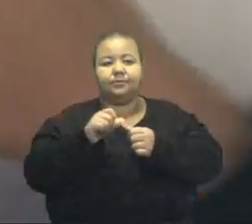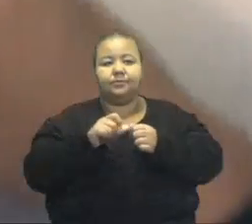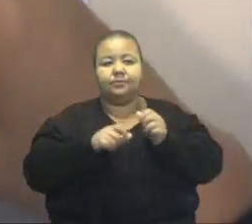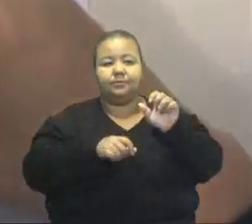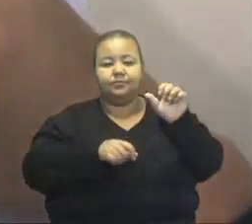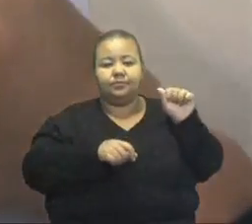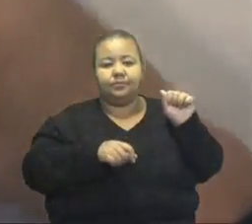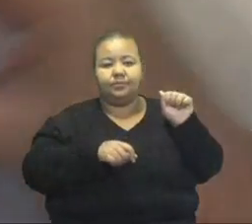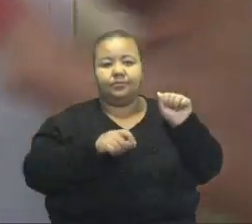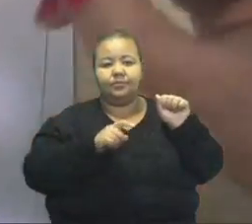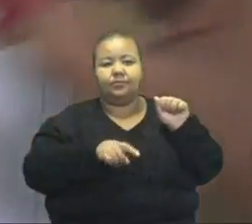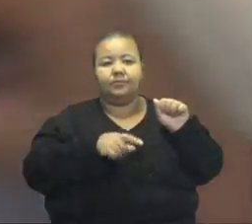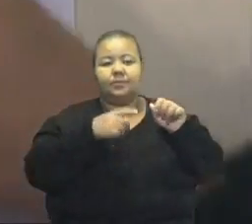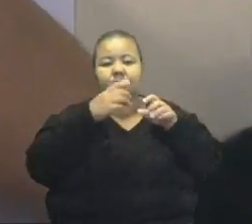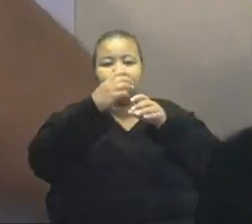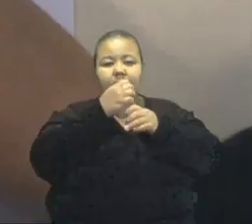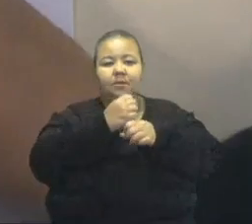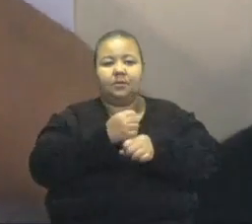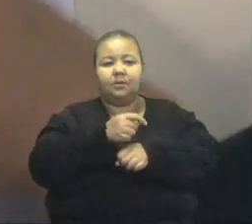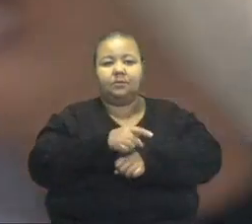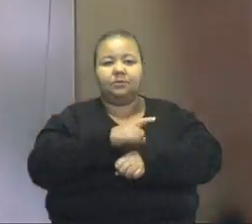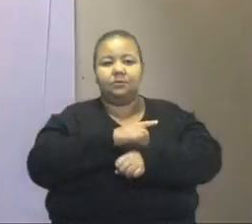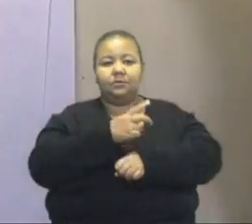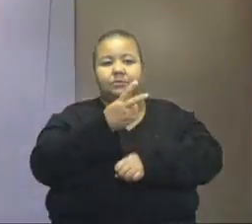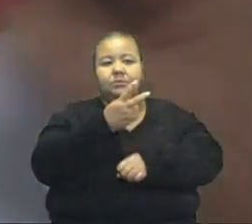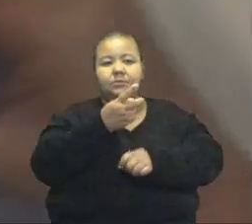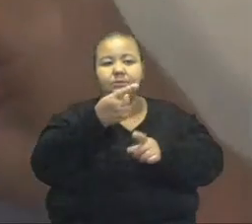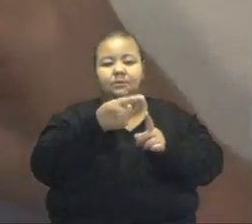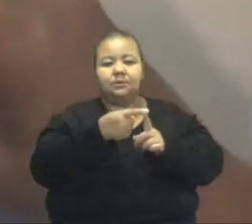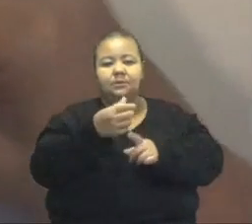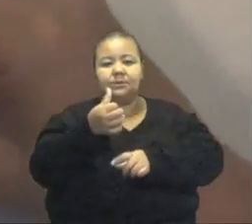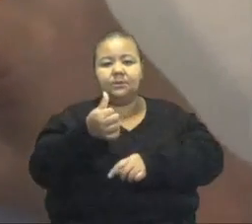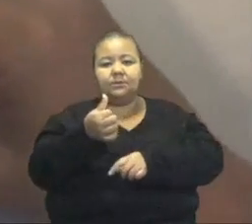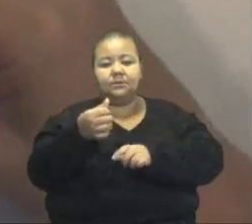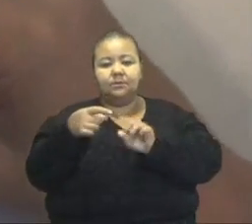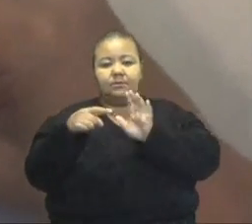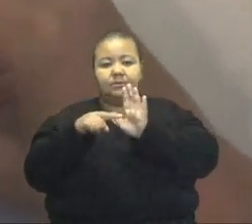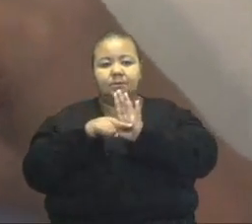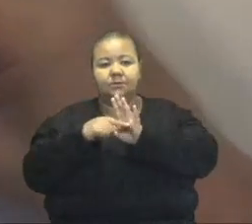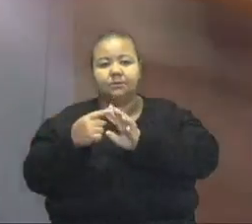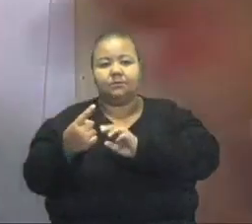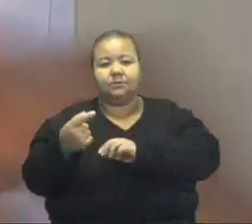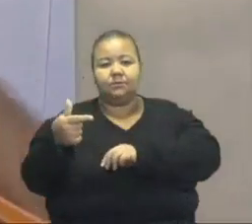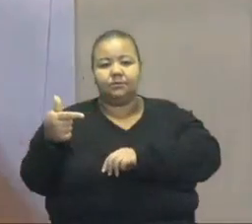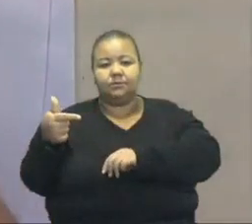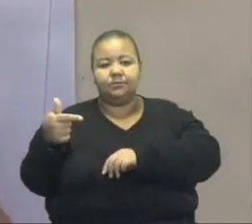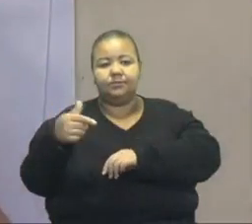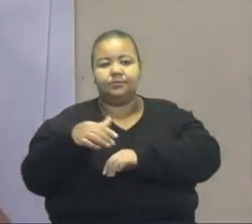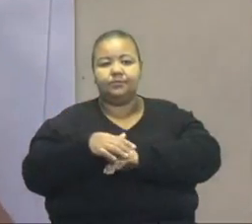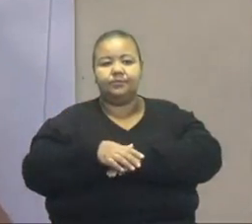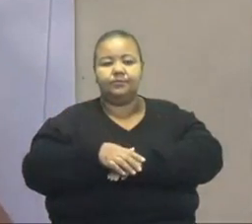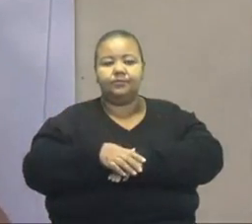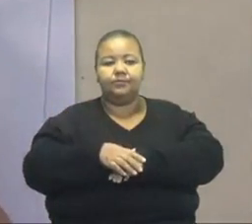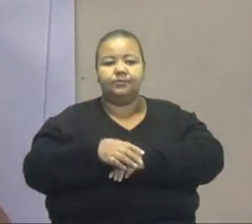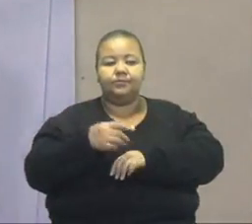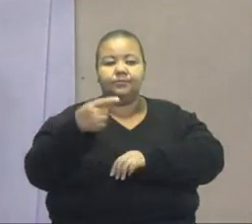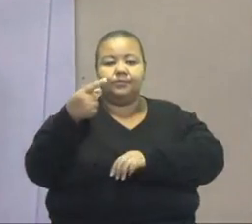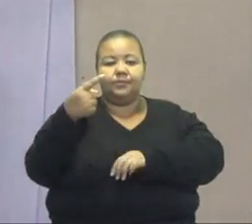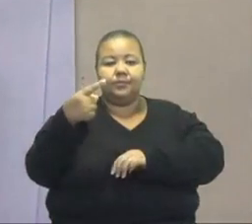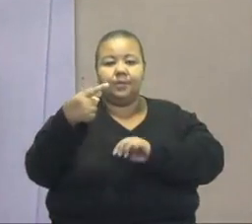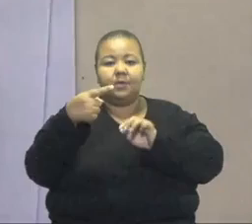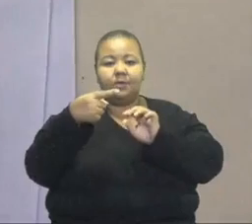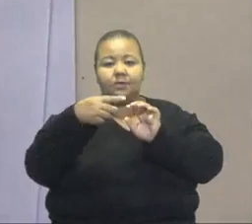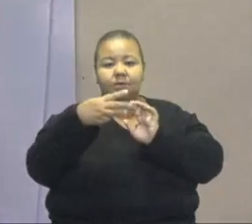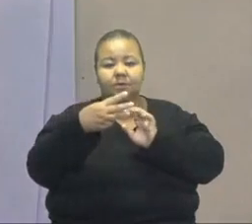A. Calculando o determinante, nós temos 2 vezes 6, menos 12. Menos